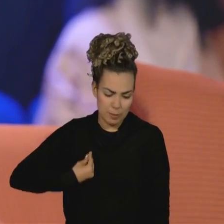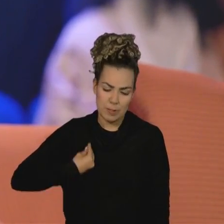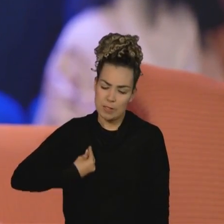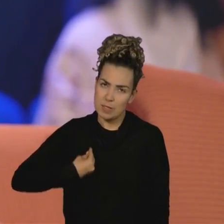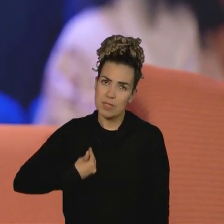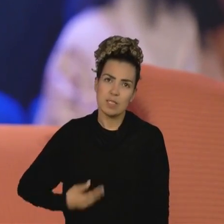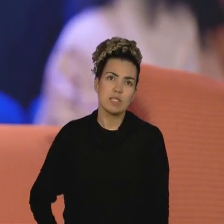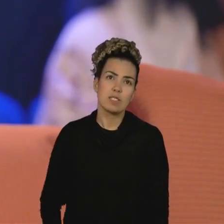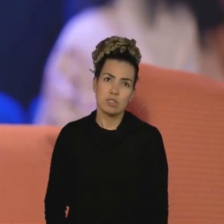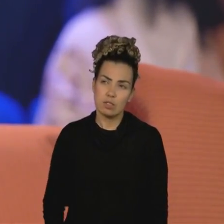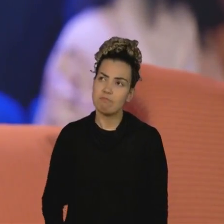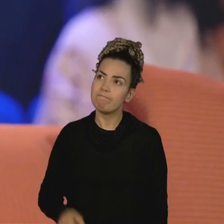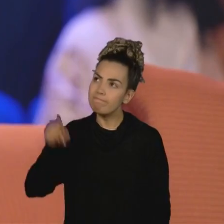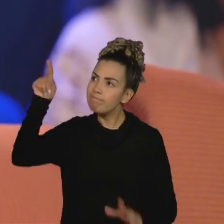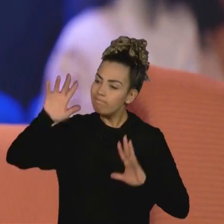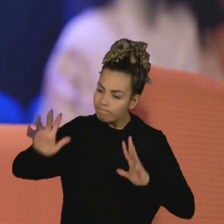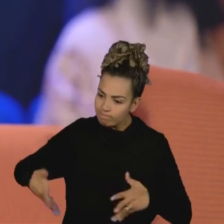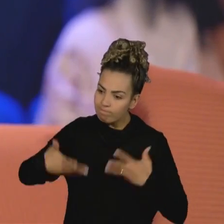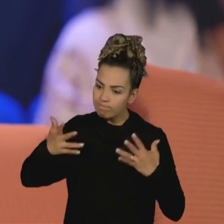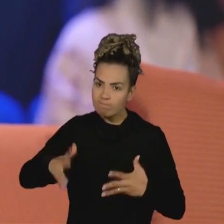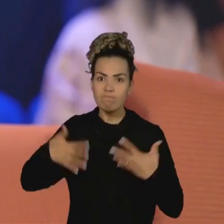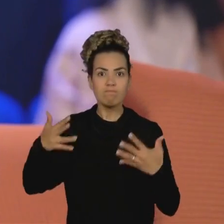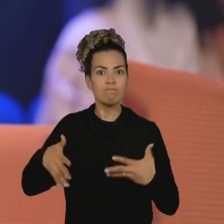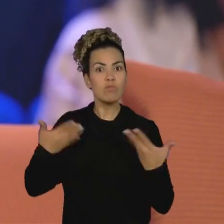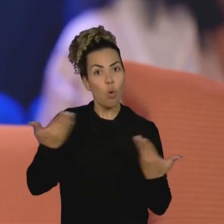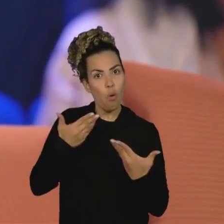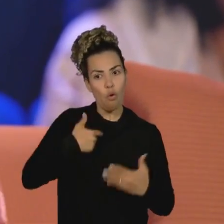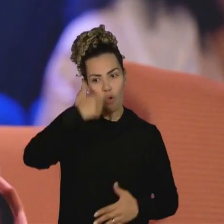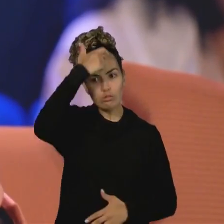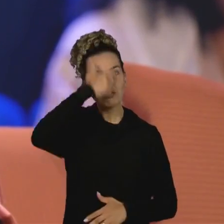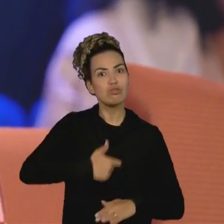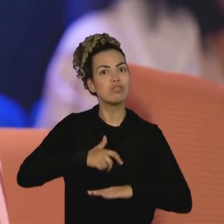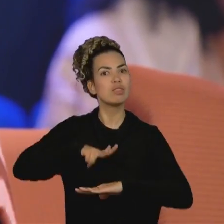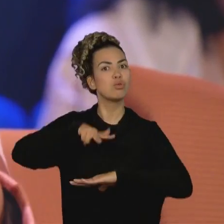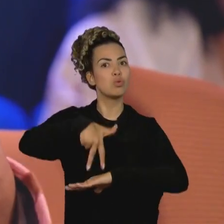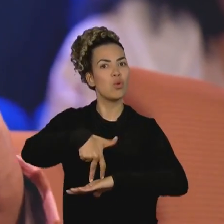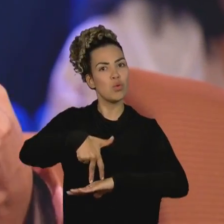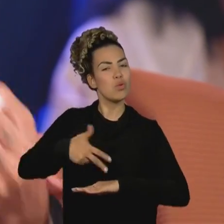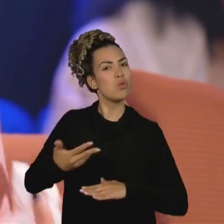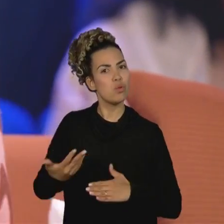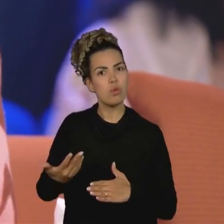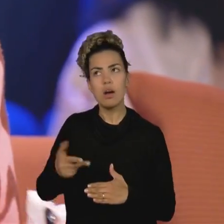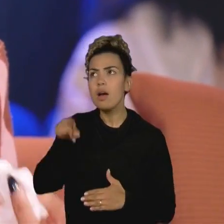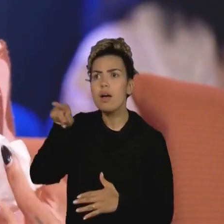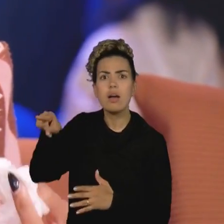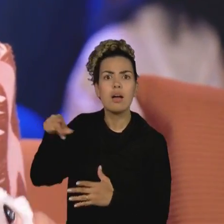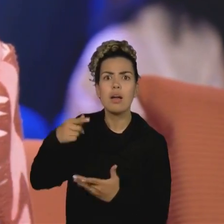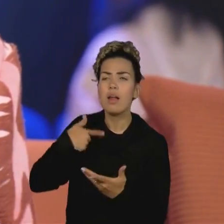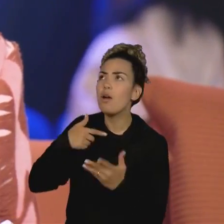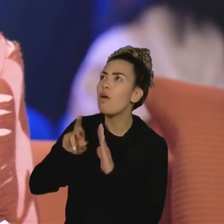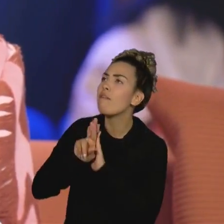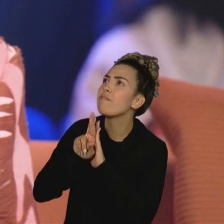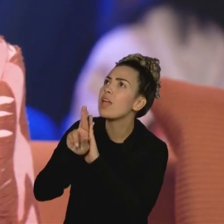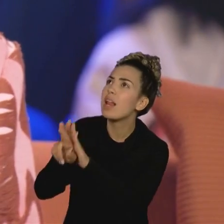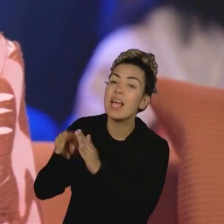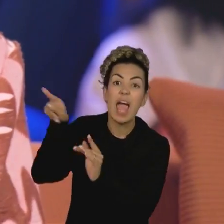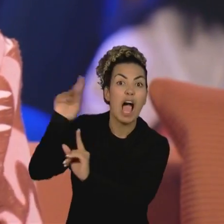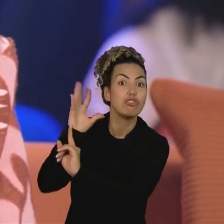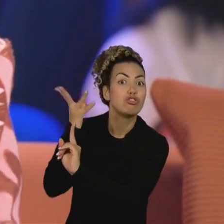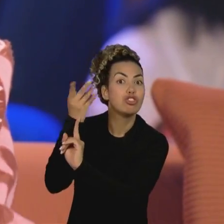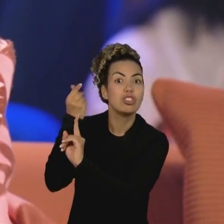para me tornar quem eu sou. Ela foi minha primeira referência, assim, a primeira artista que eu tive meu primeiro